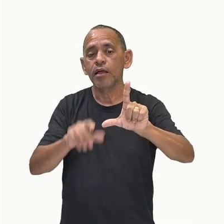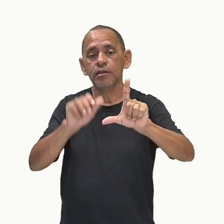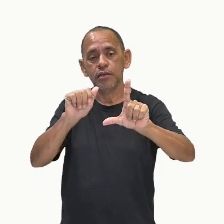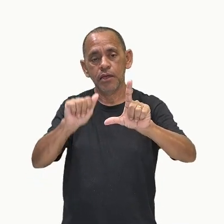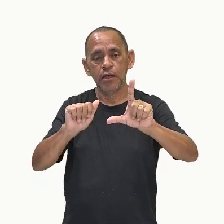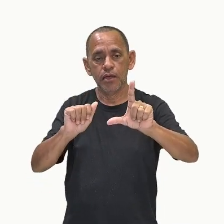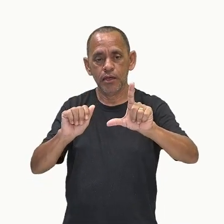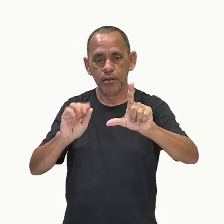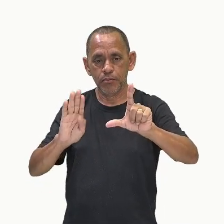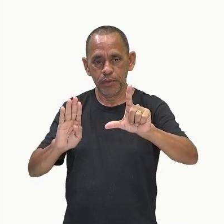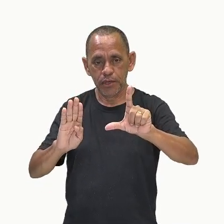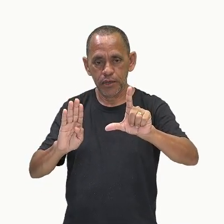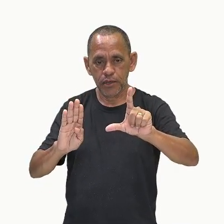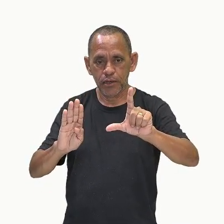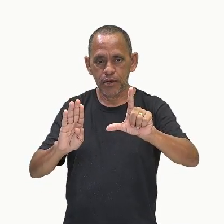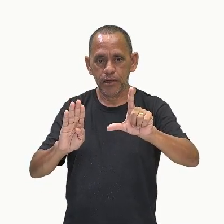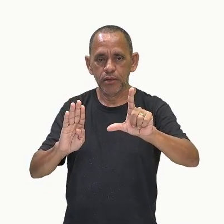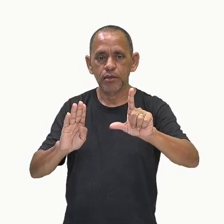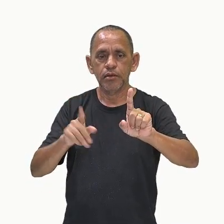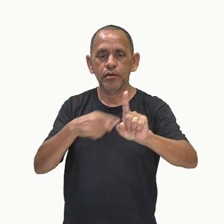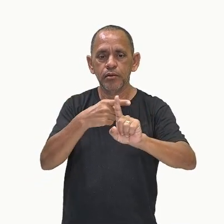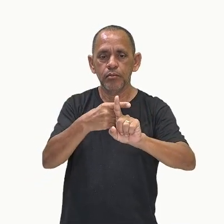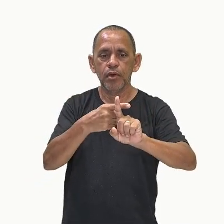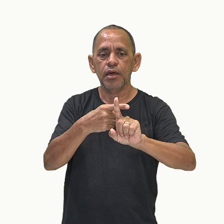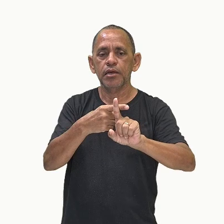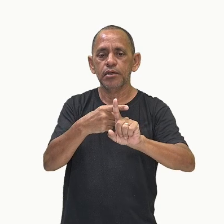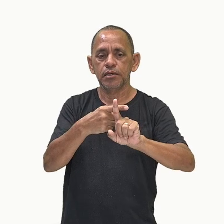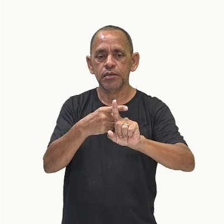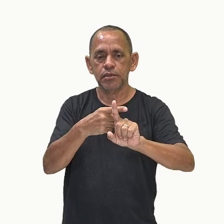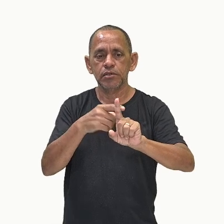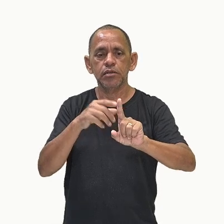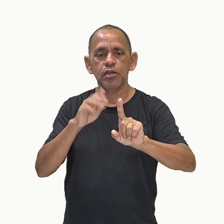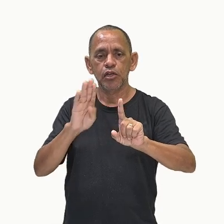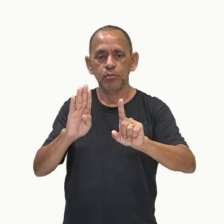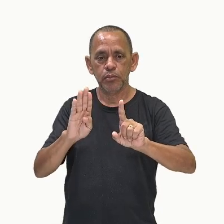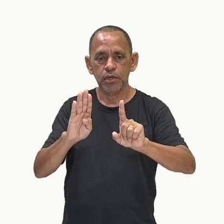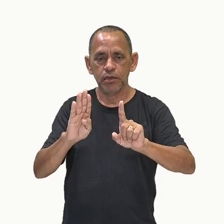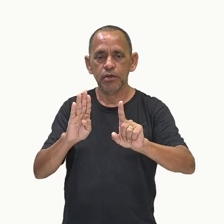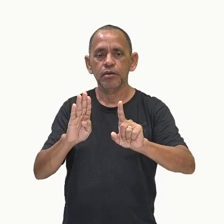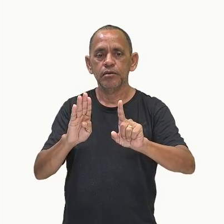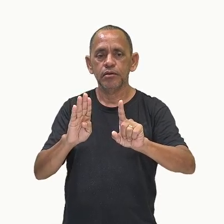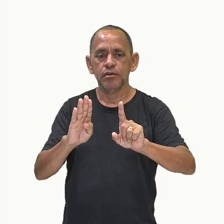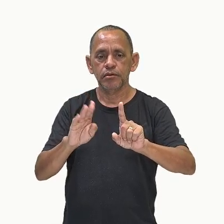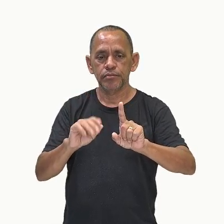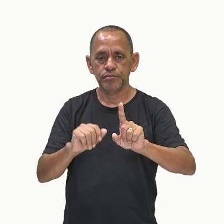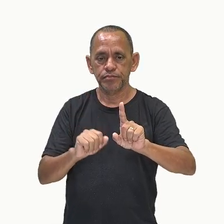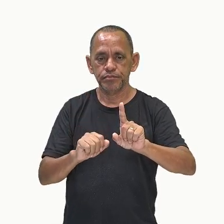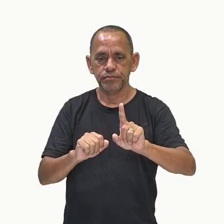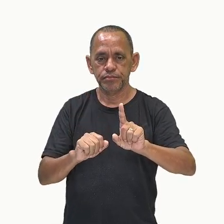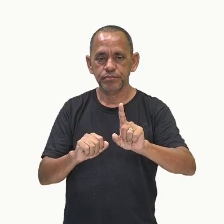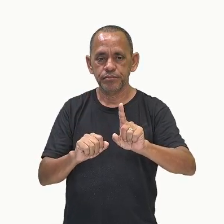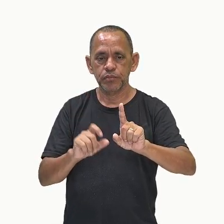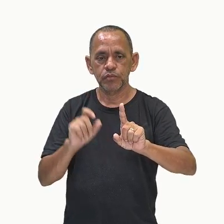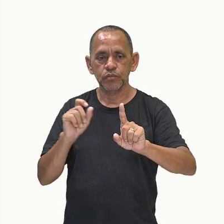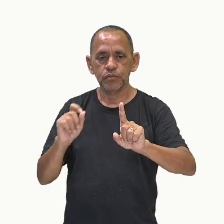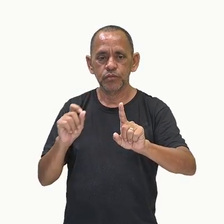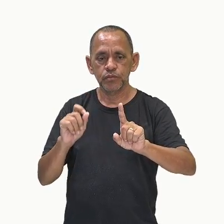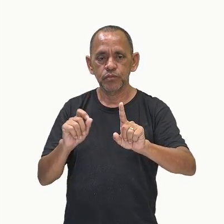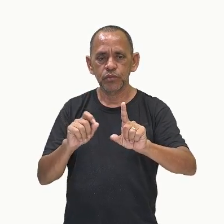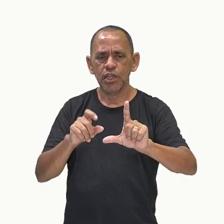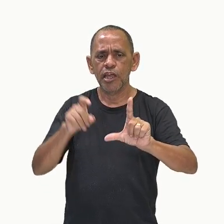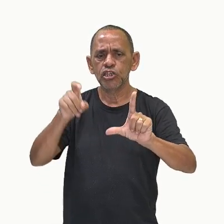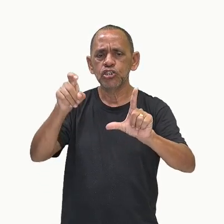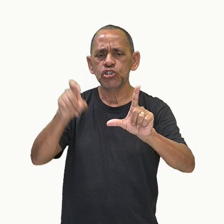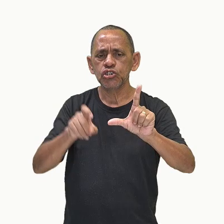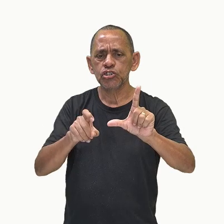quadrado, mais y índice B menos y índice A elevado ao quadrado. Quem é x índice